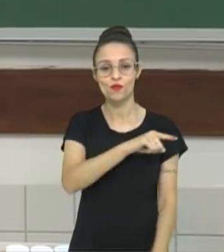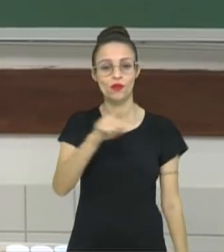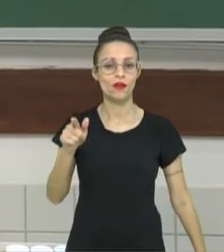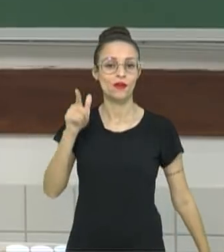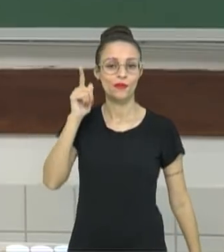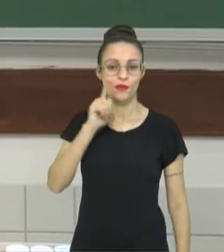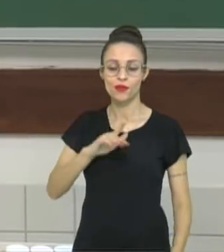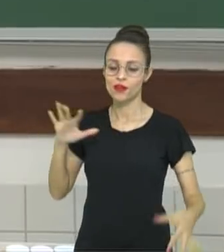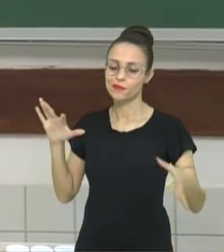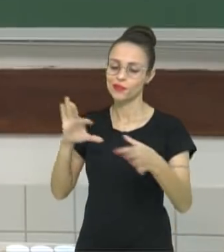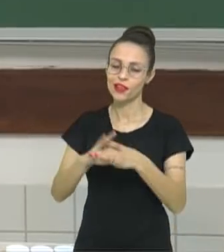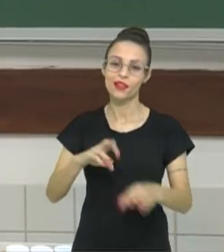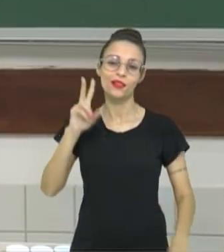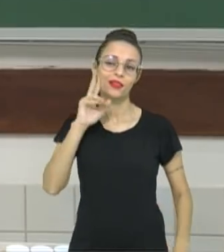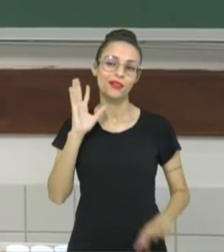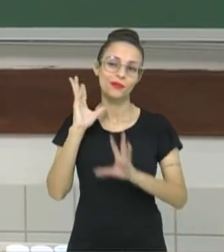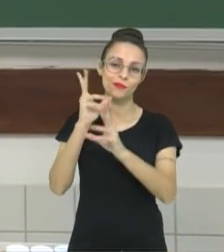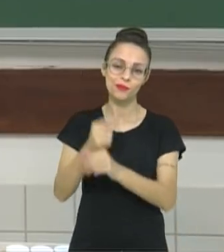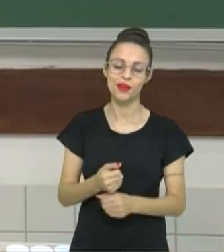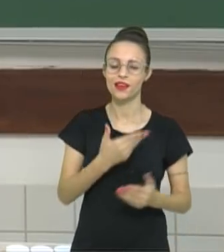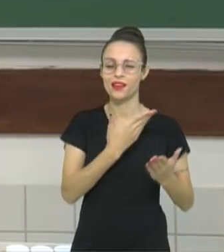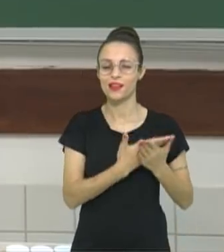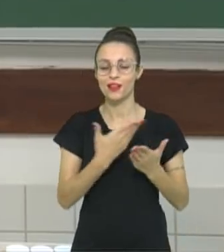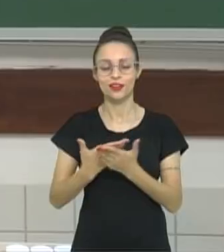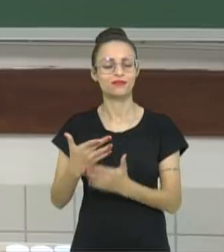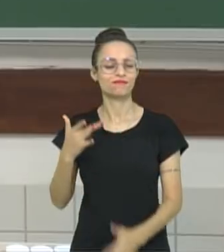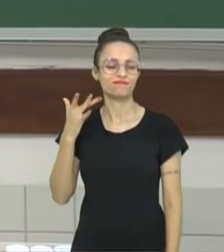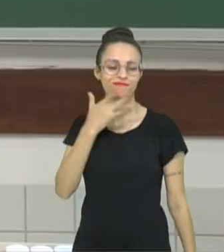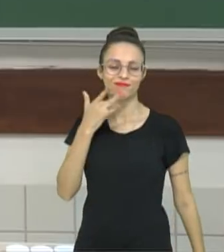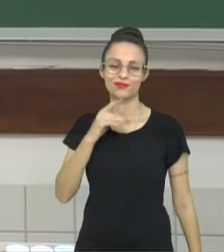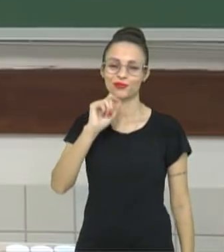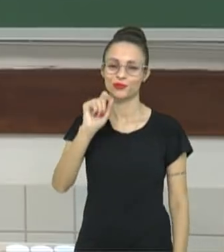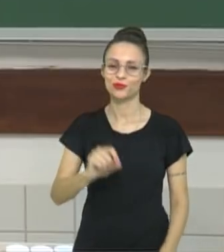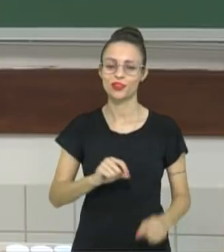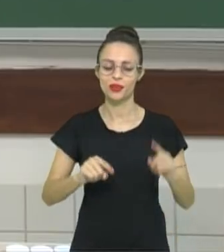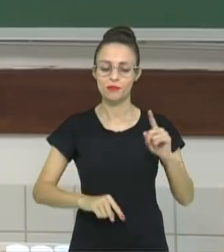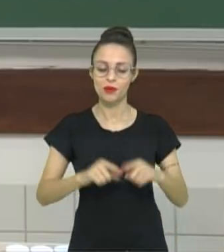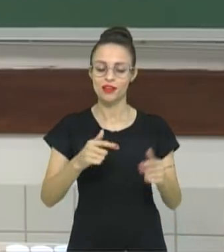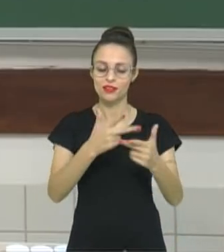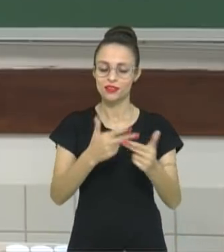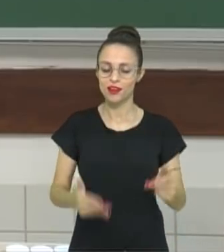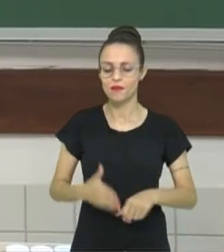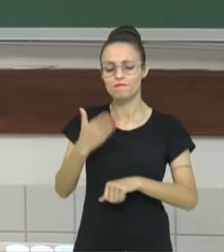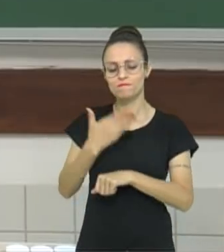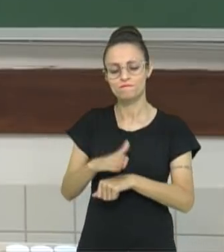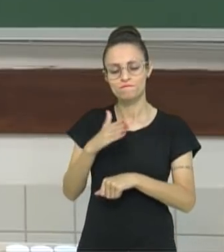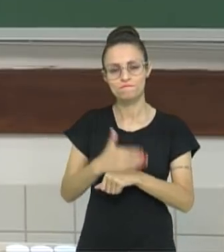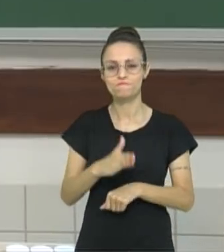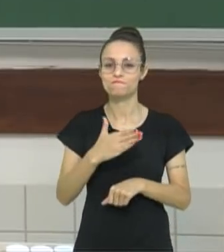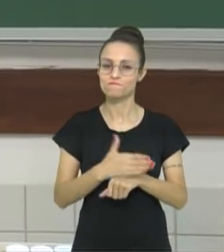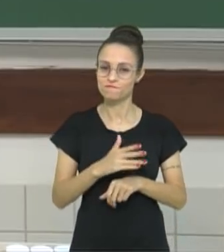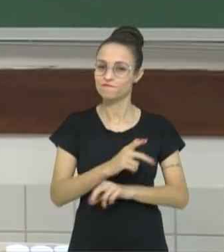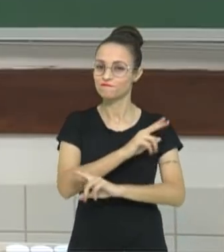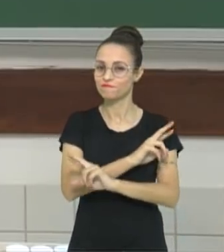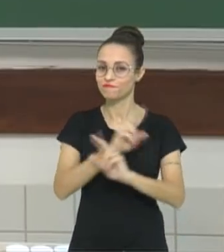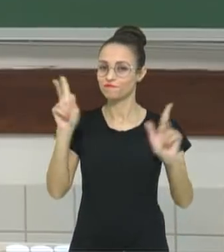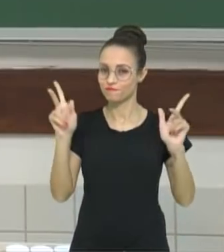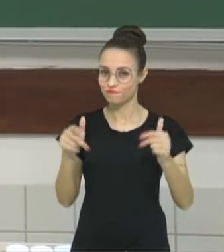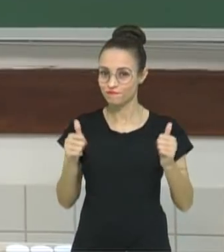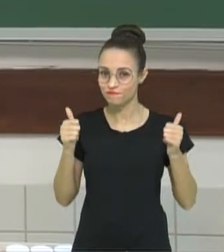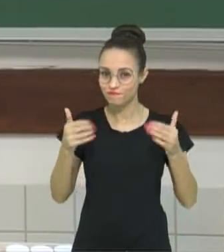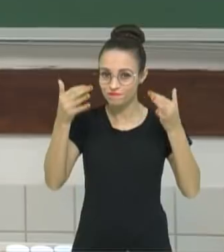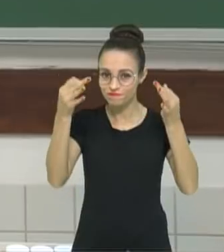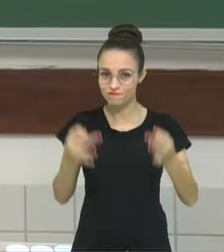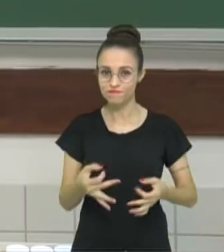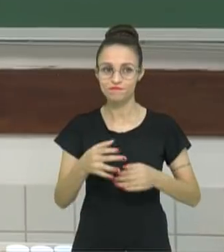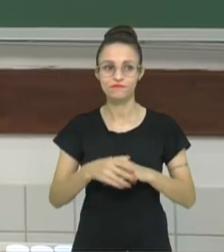essa aplicação e relembrar aquelas aulas gostosas, de pegar os materiais e fazer um exercício diferente, certo,